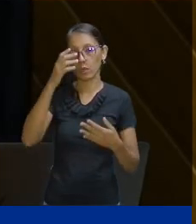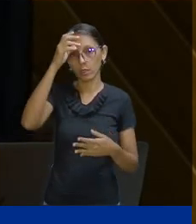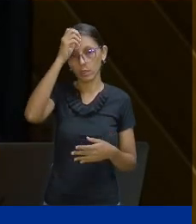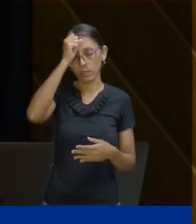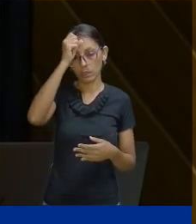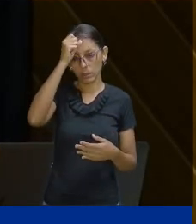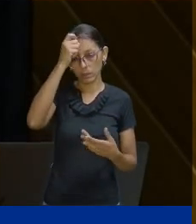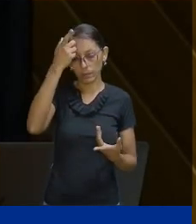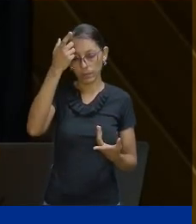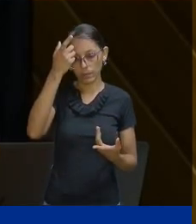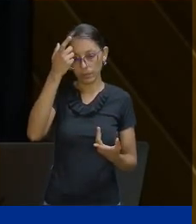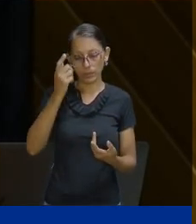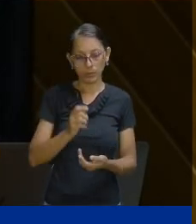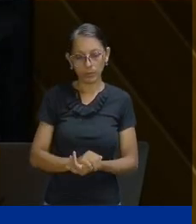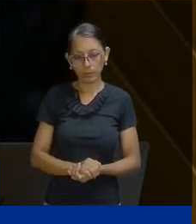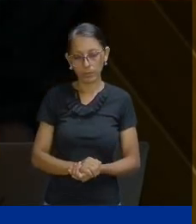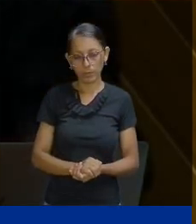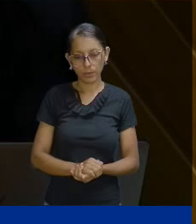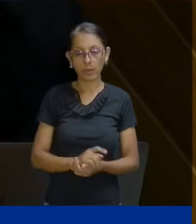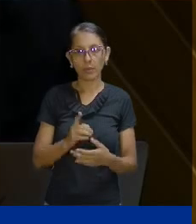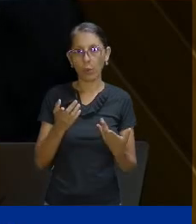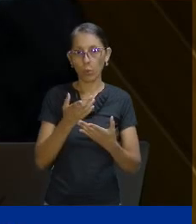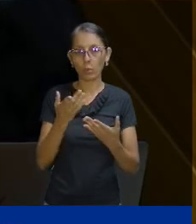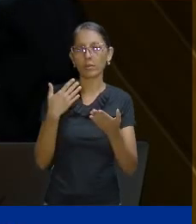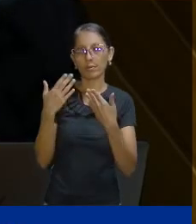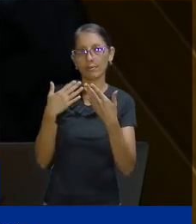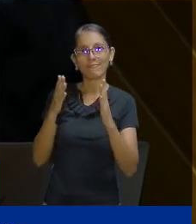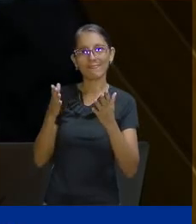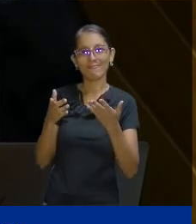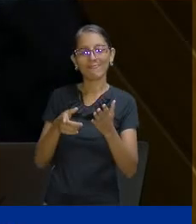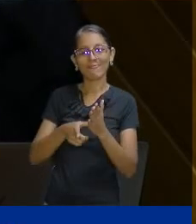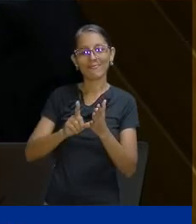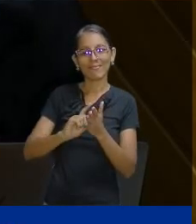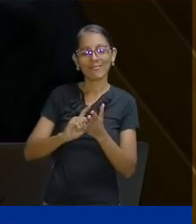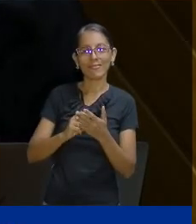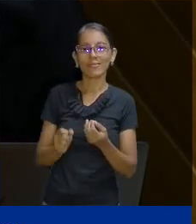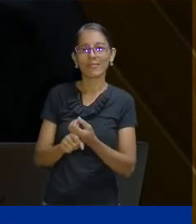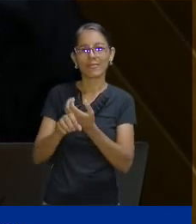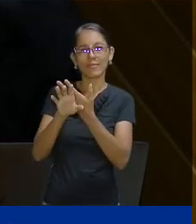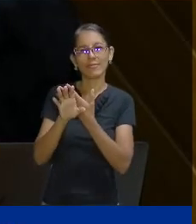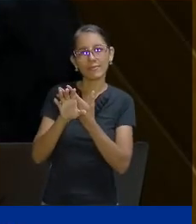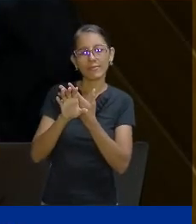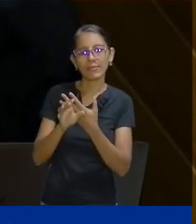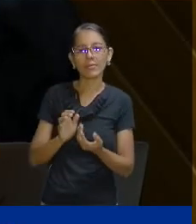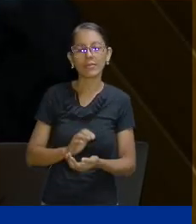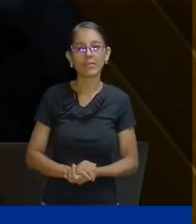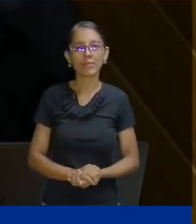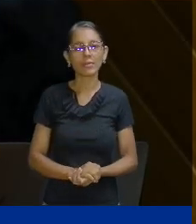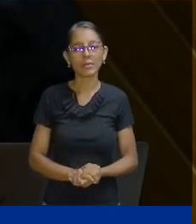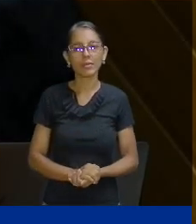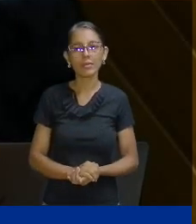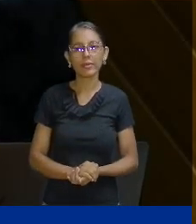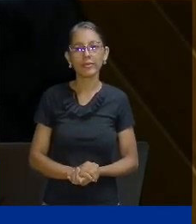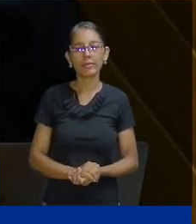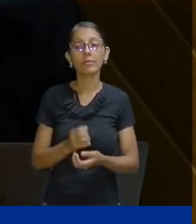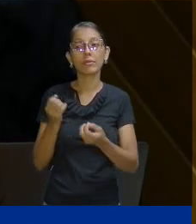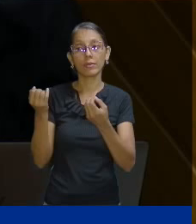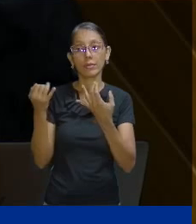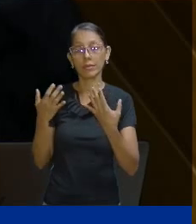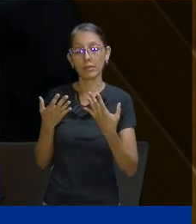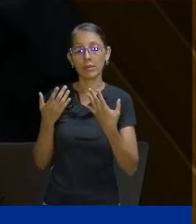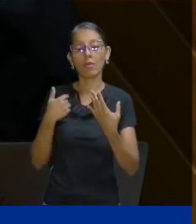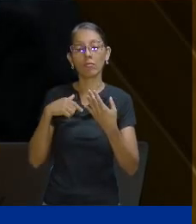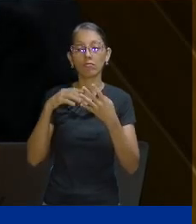via remota no meu gabinete. Ela expôs basicamente isso aí, eu ouvi atentamente.